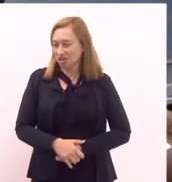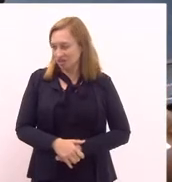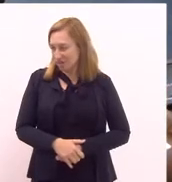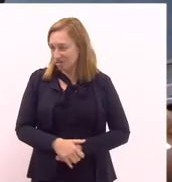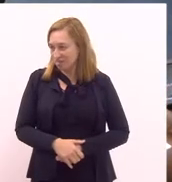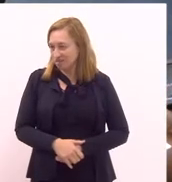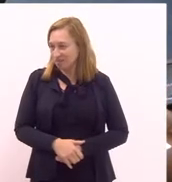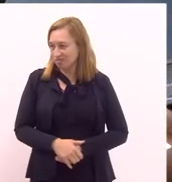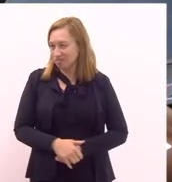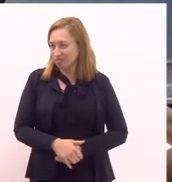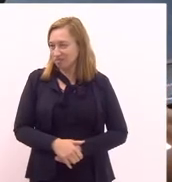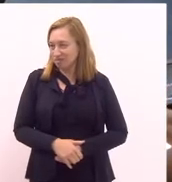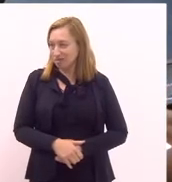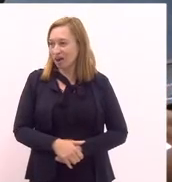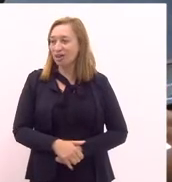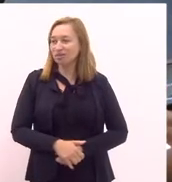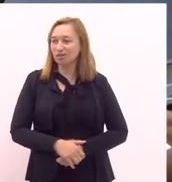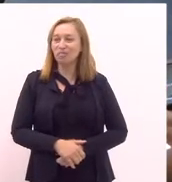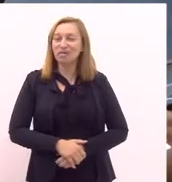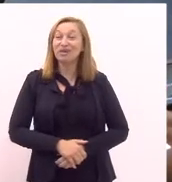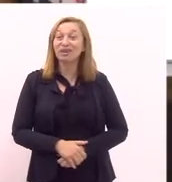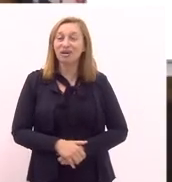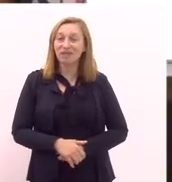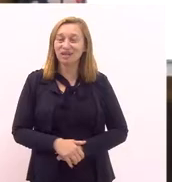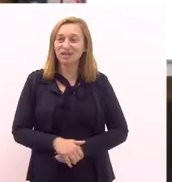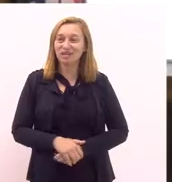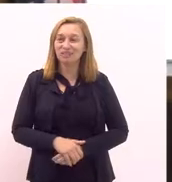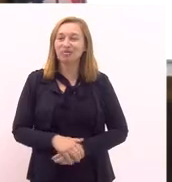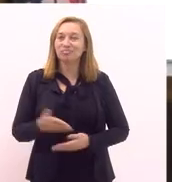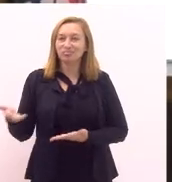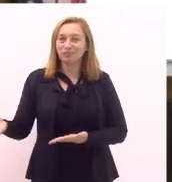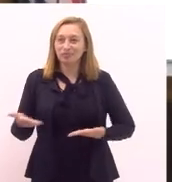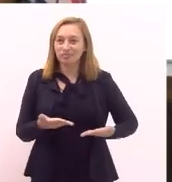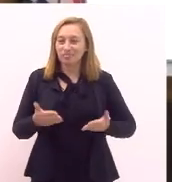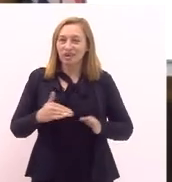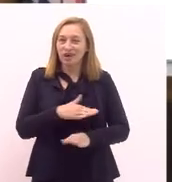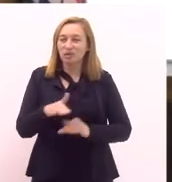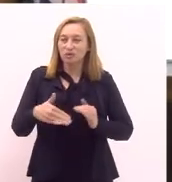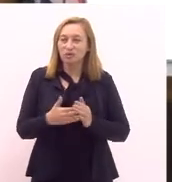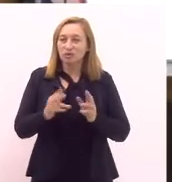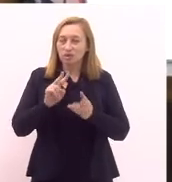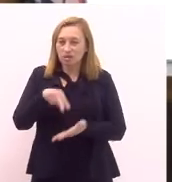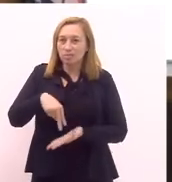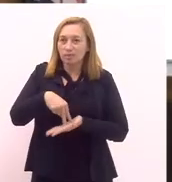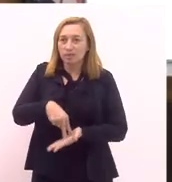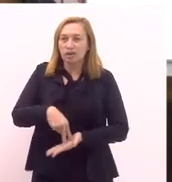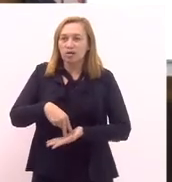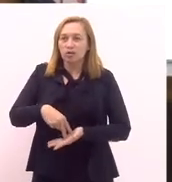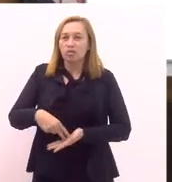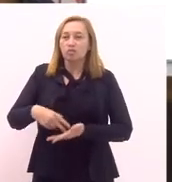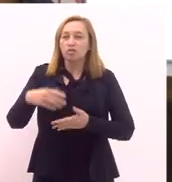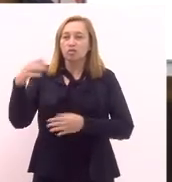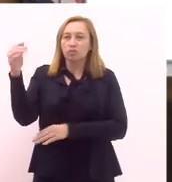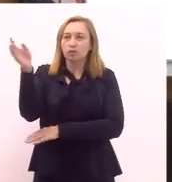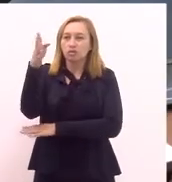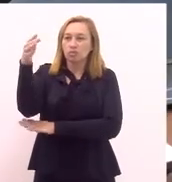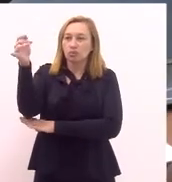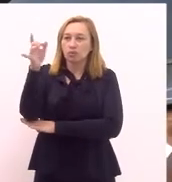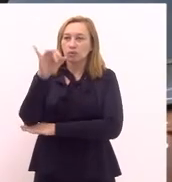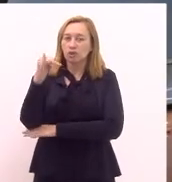eu quero de convidar a todos para que de pé possamos ouvir o hino